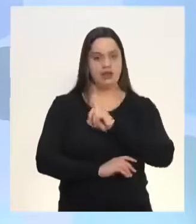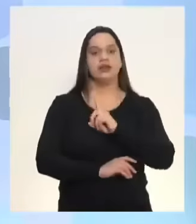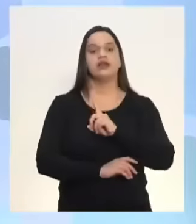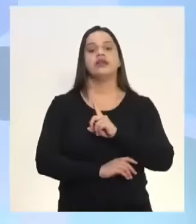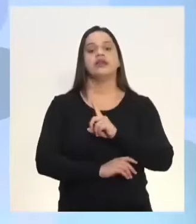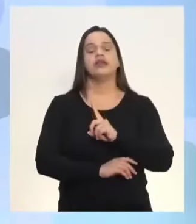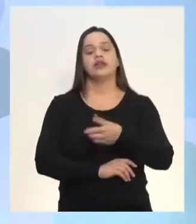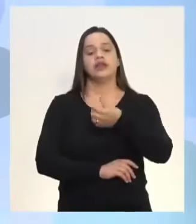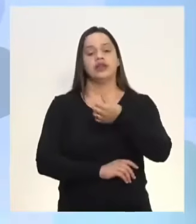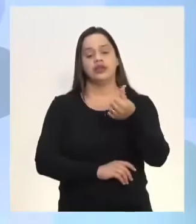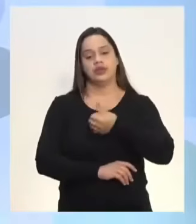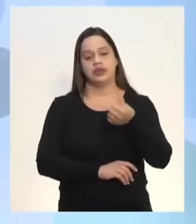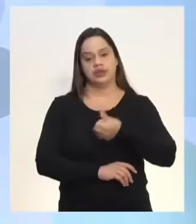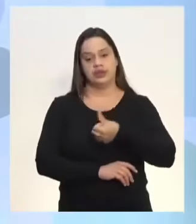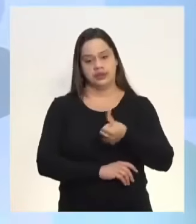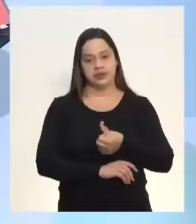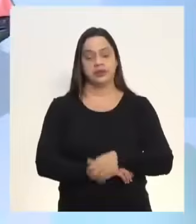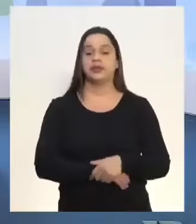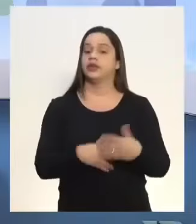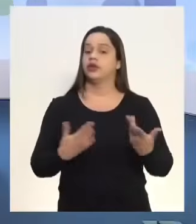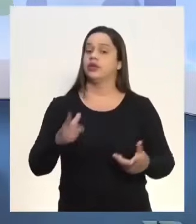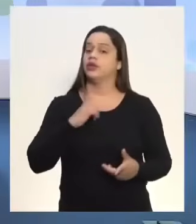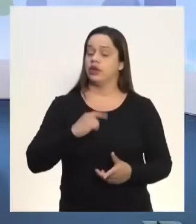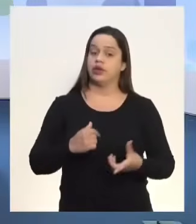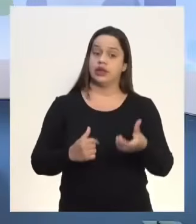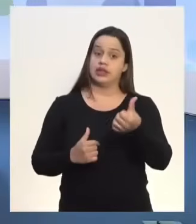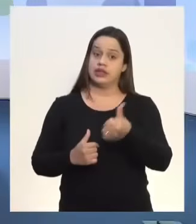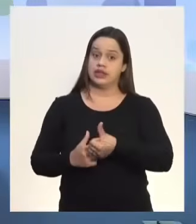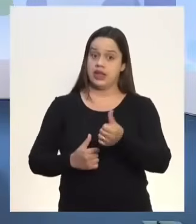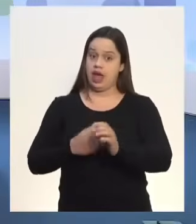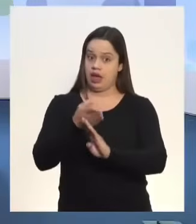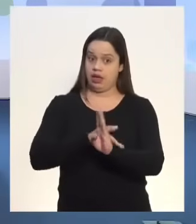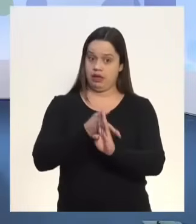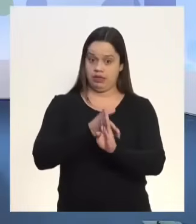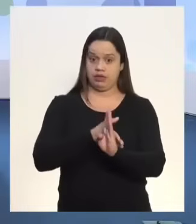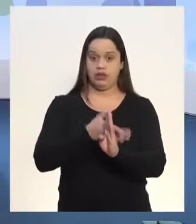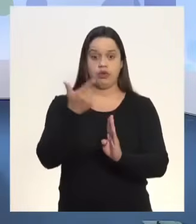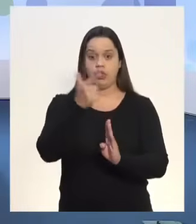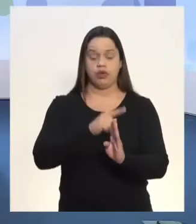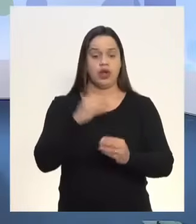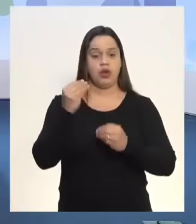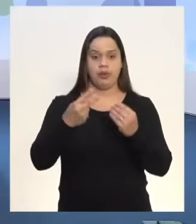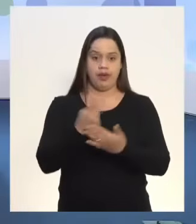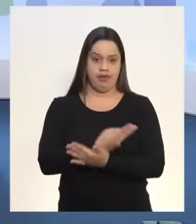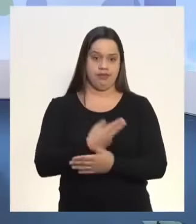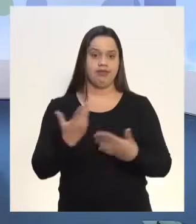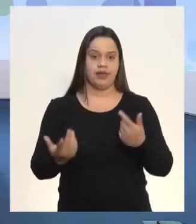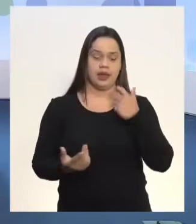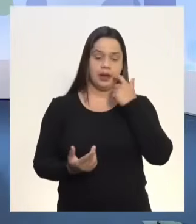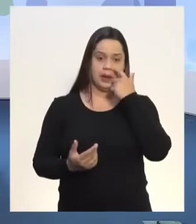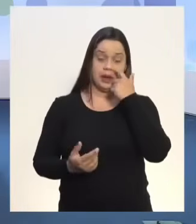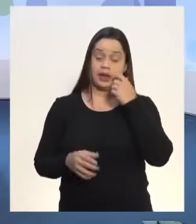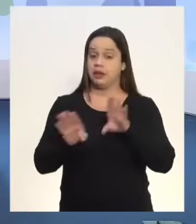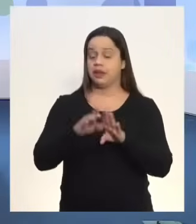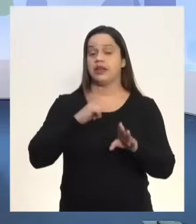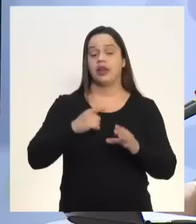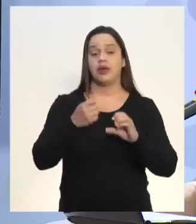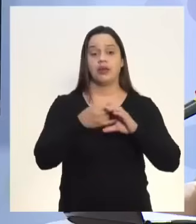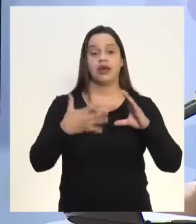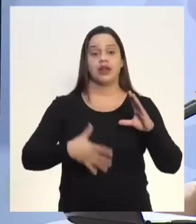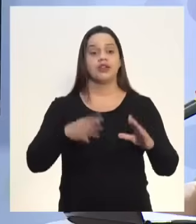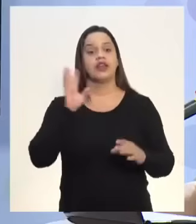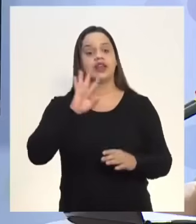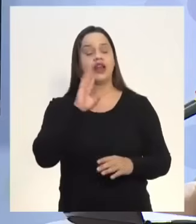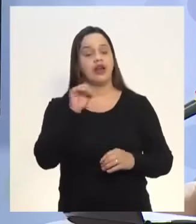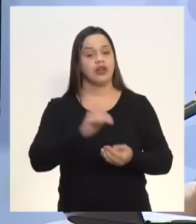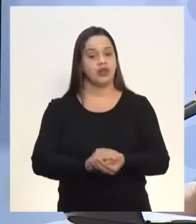por último, o 6. Então eu tenho 6 faces. Aqui não tem como errar, né? Não, esse não tem. Tem até uma característica legal do dado